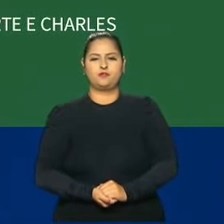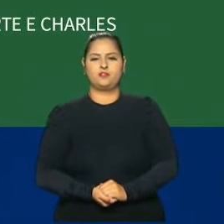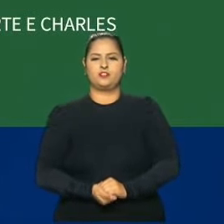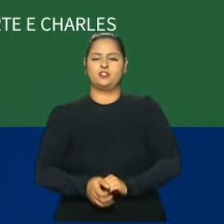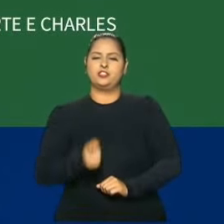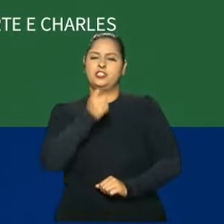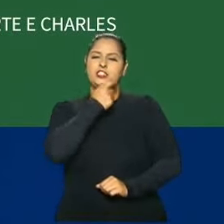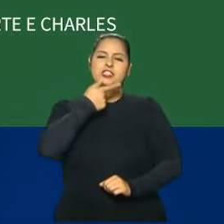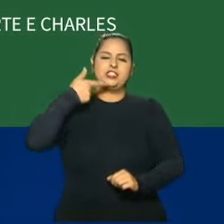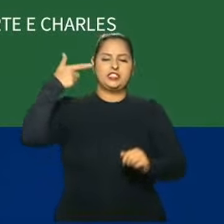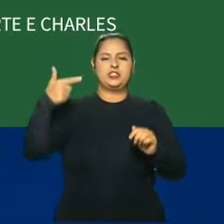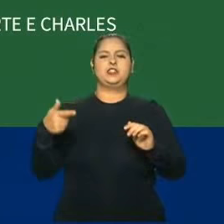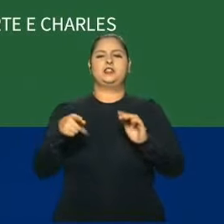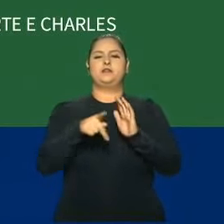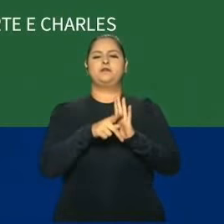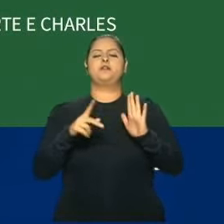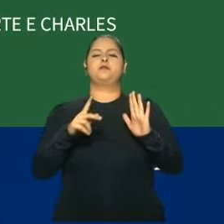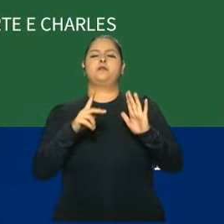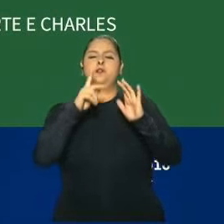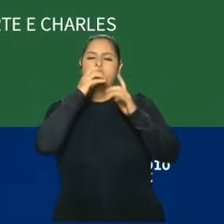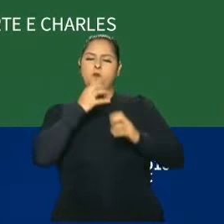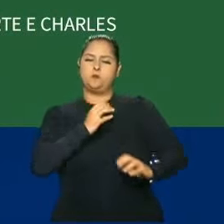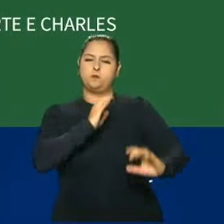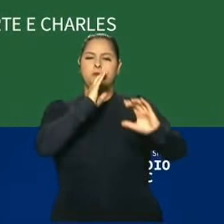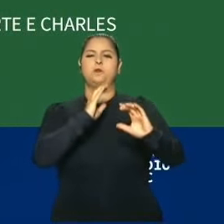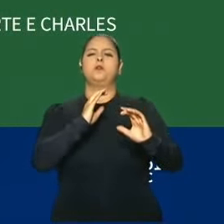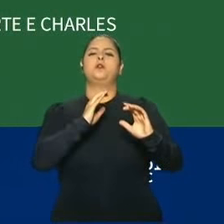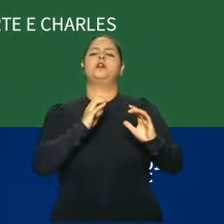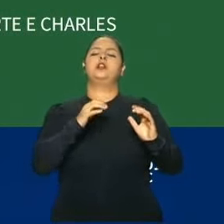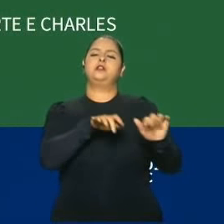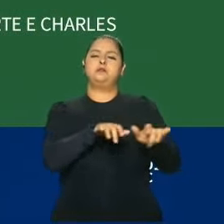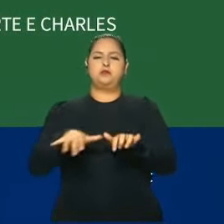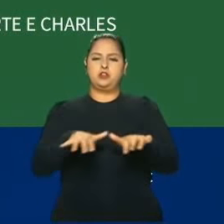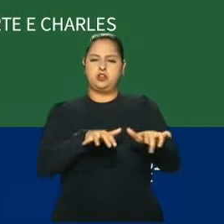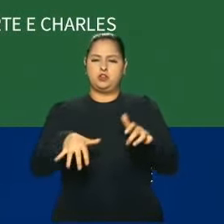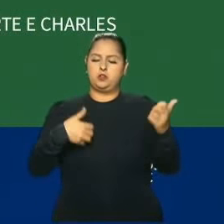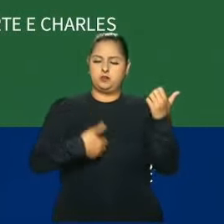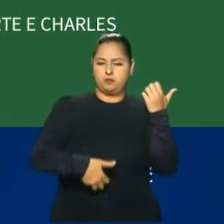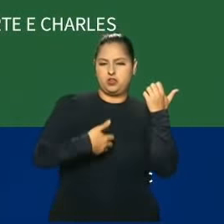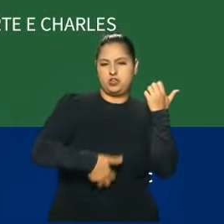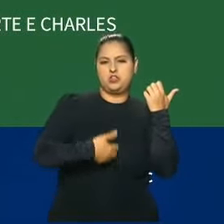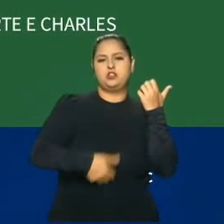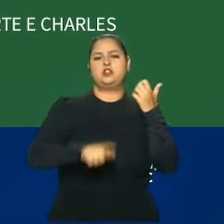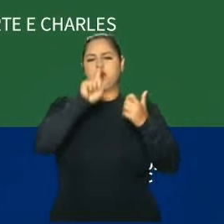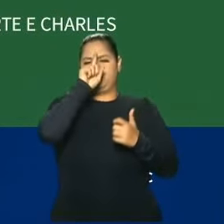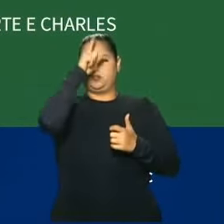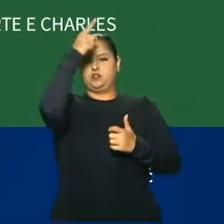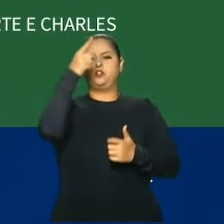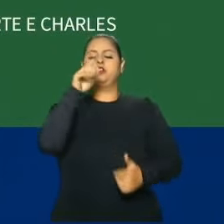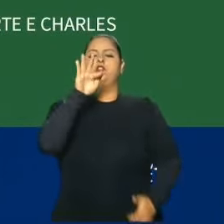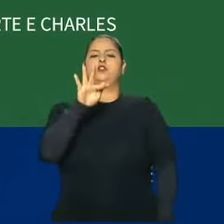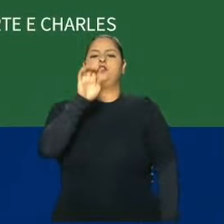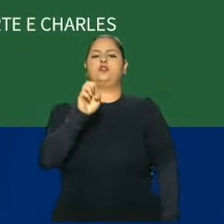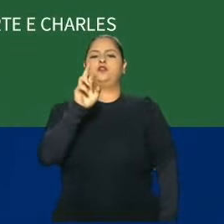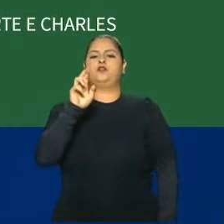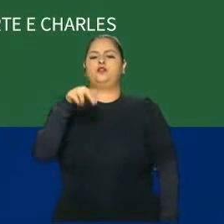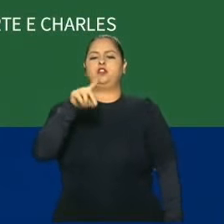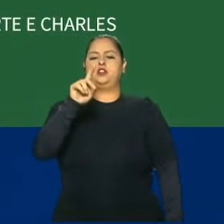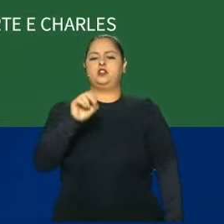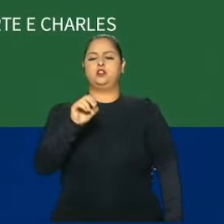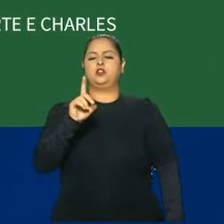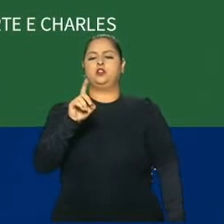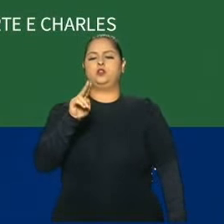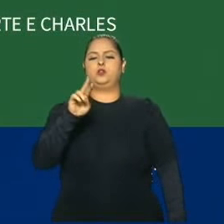Divertimento para trombone, baixo e piano, autoria Fernando Duarte. Interpretação Fernando Duarte e